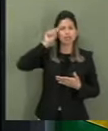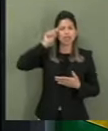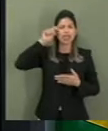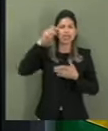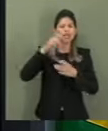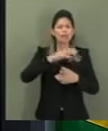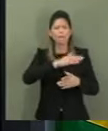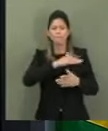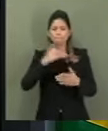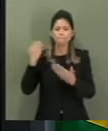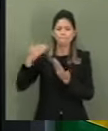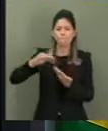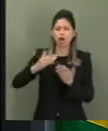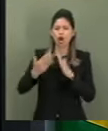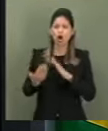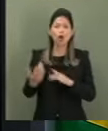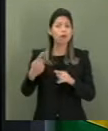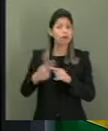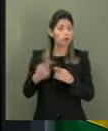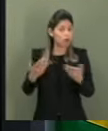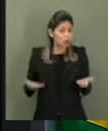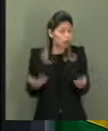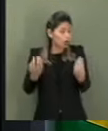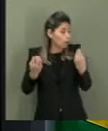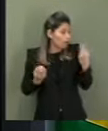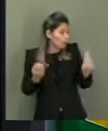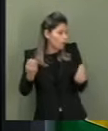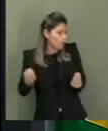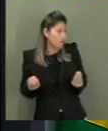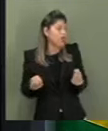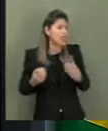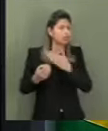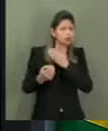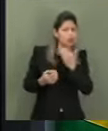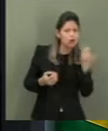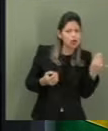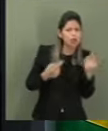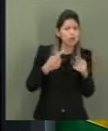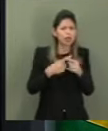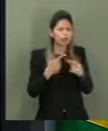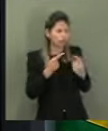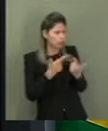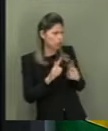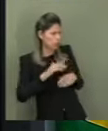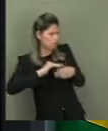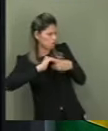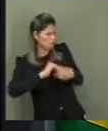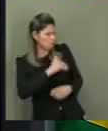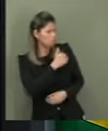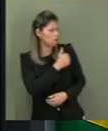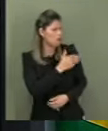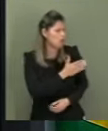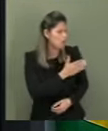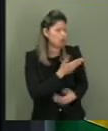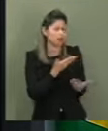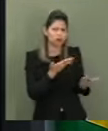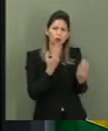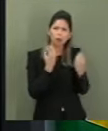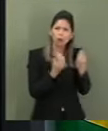disse a inesquecível cantora, morreram pelo racismo repugnante, traiçoeiro,